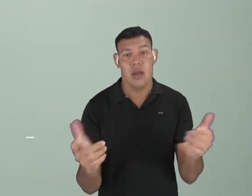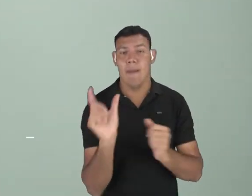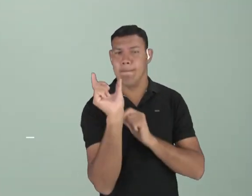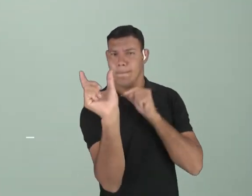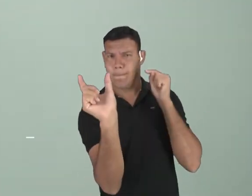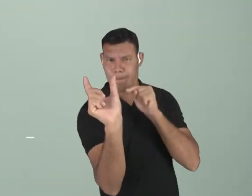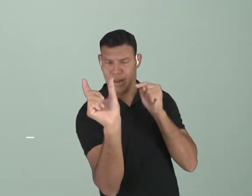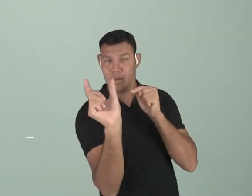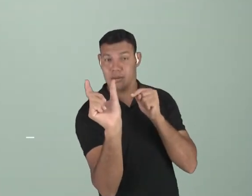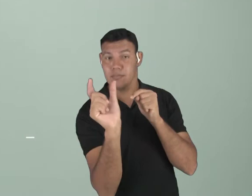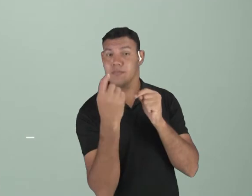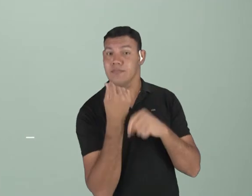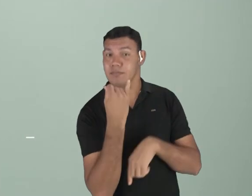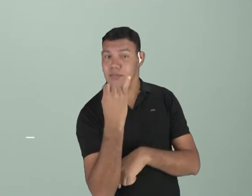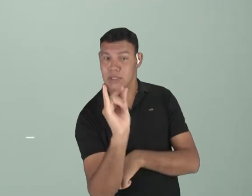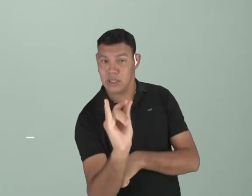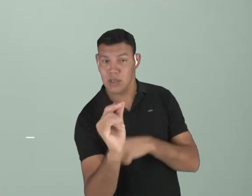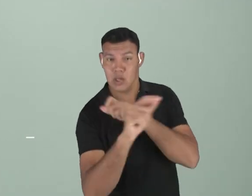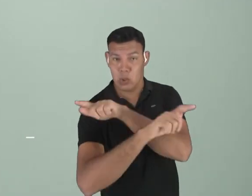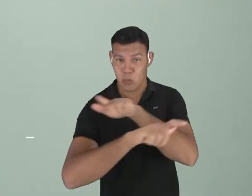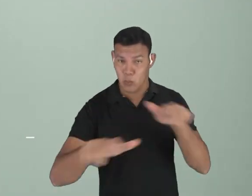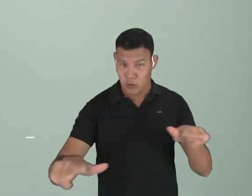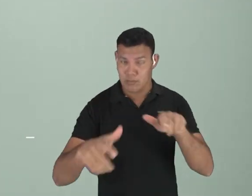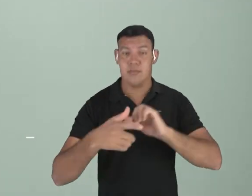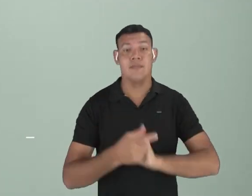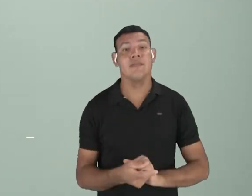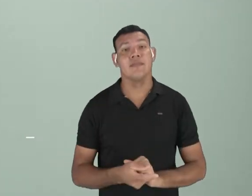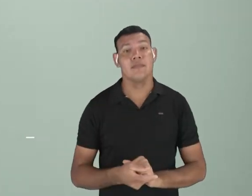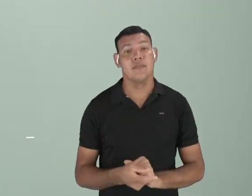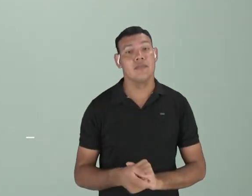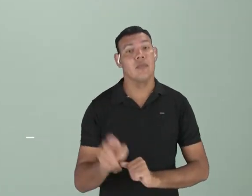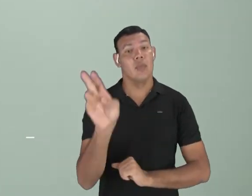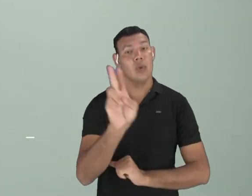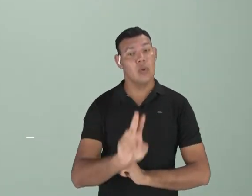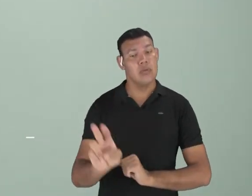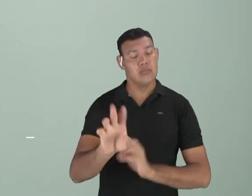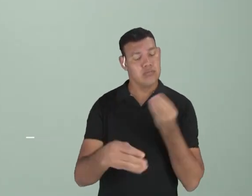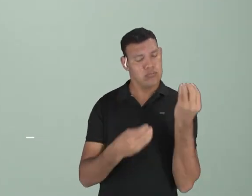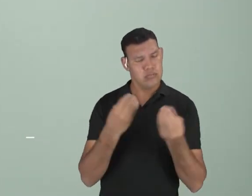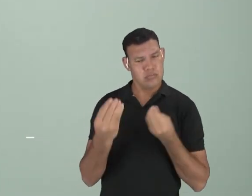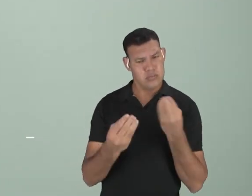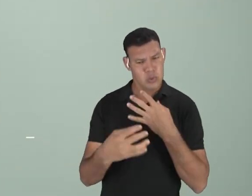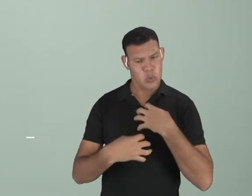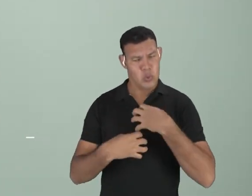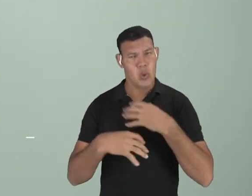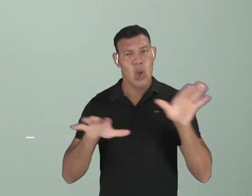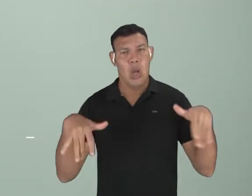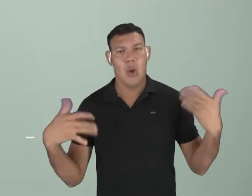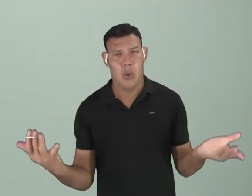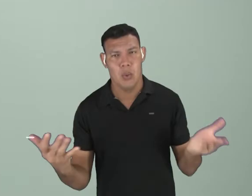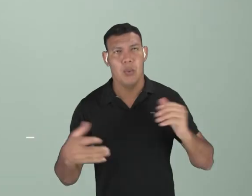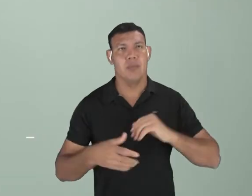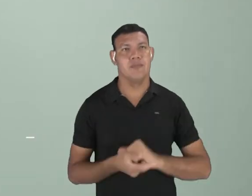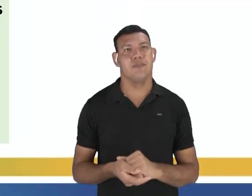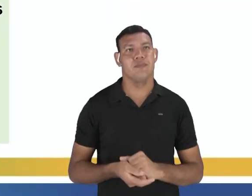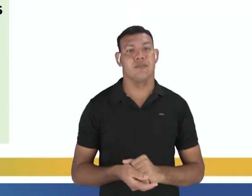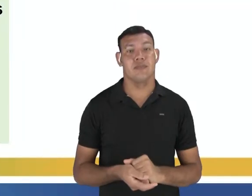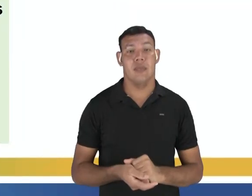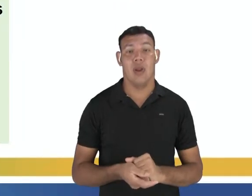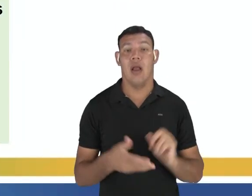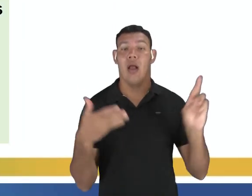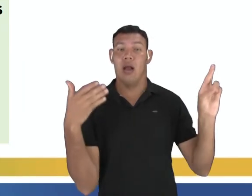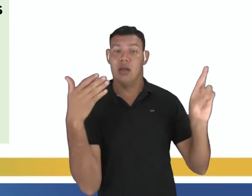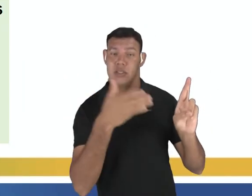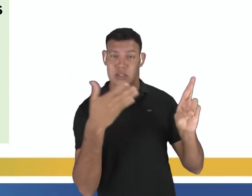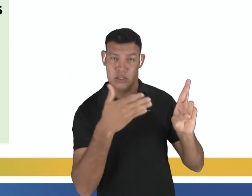né? Então esse termo, gente, energia limpa, ele é usado no seguinte sentido, tá? Vamos ler ali comigo, ó.